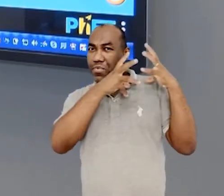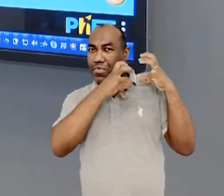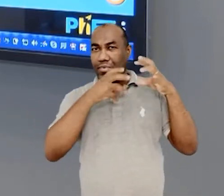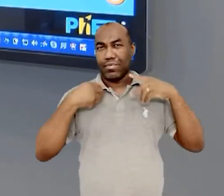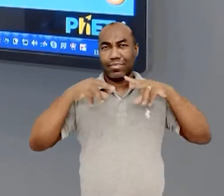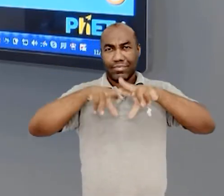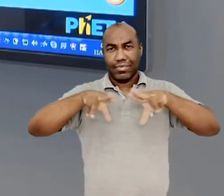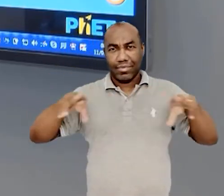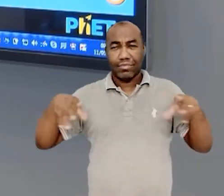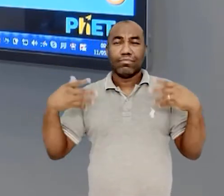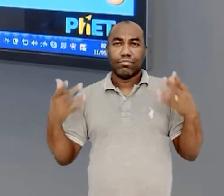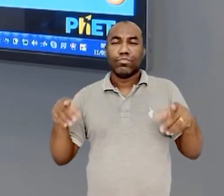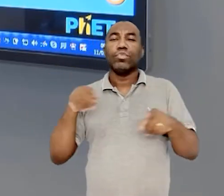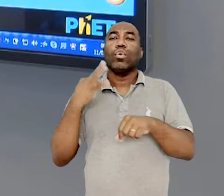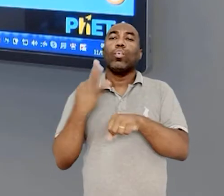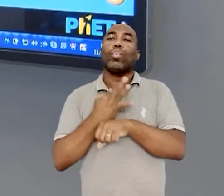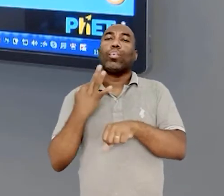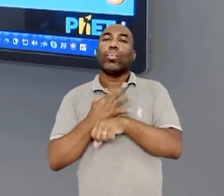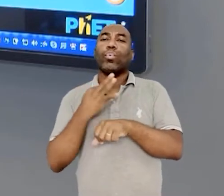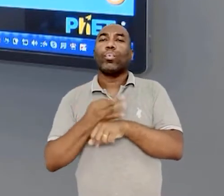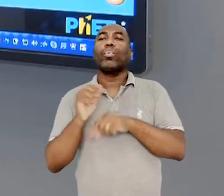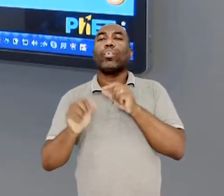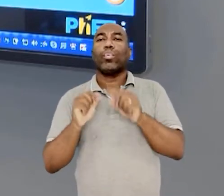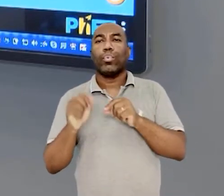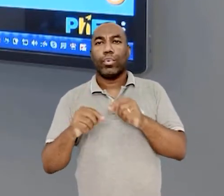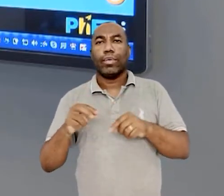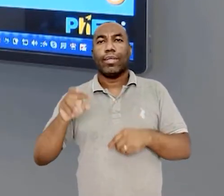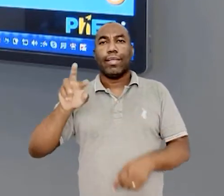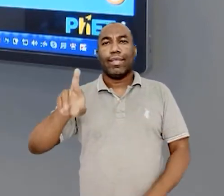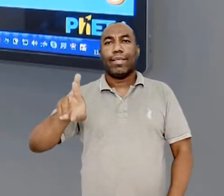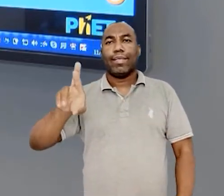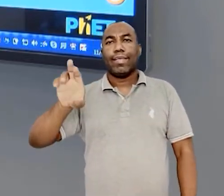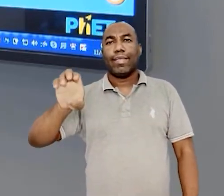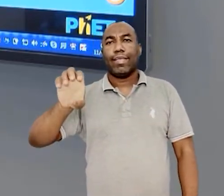chamada resistência elétrica. Fique atento.